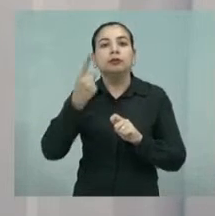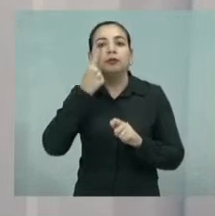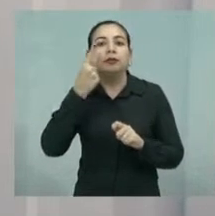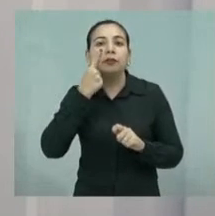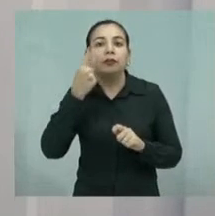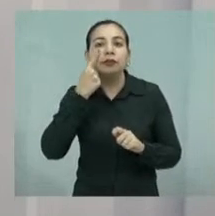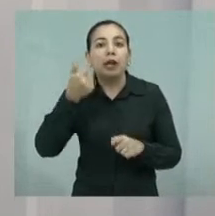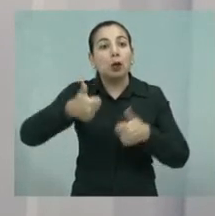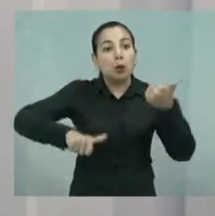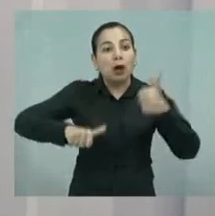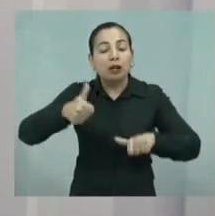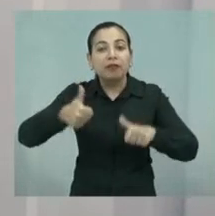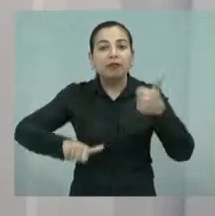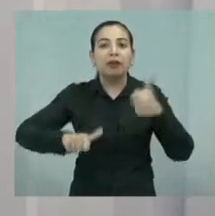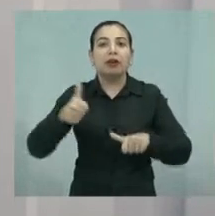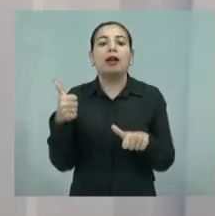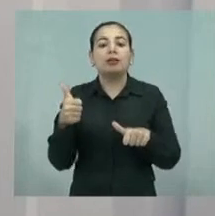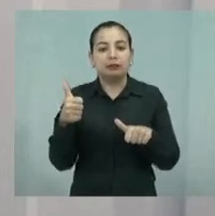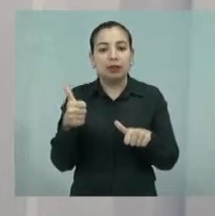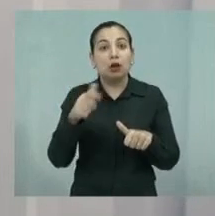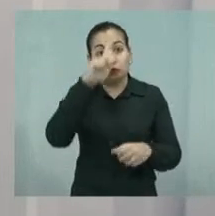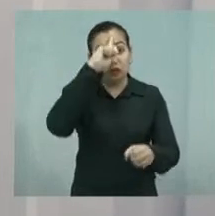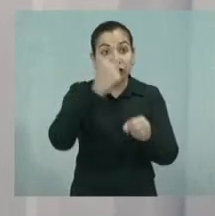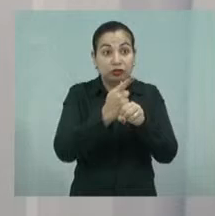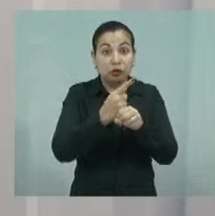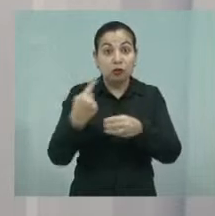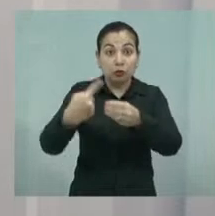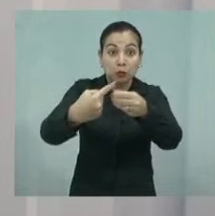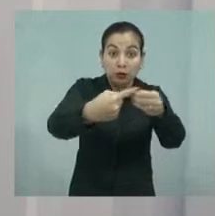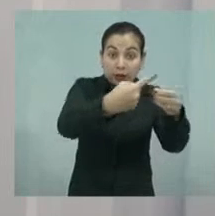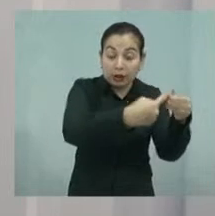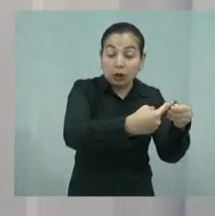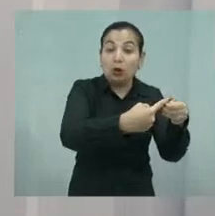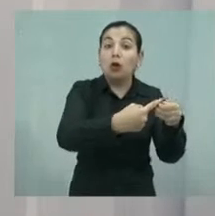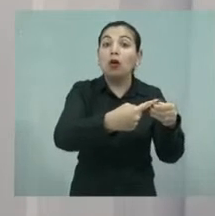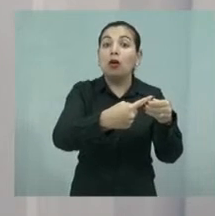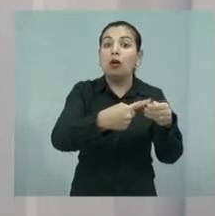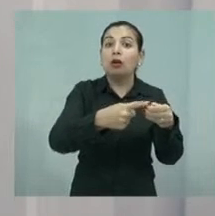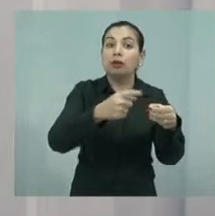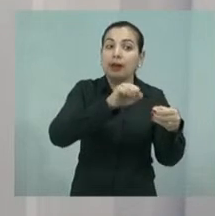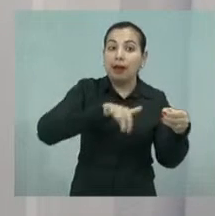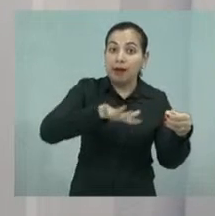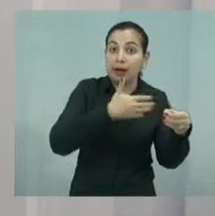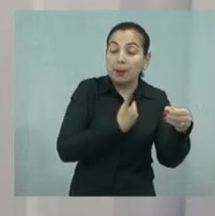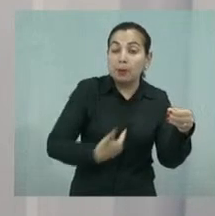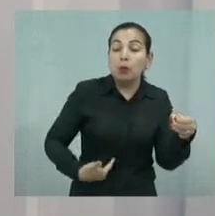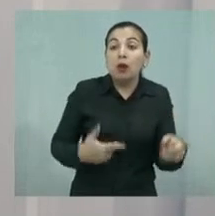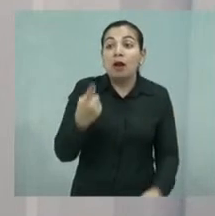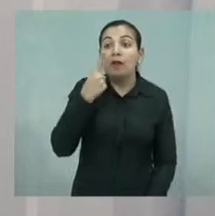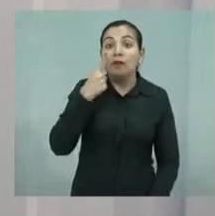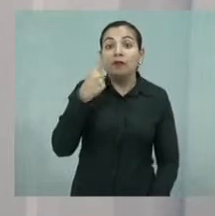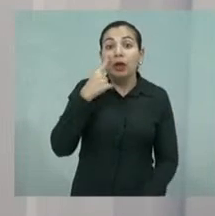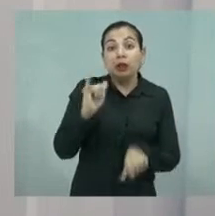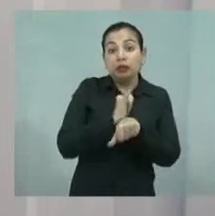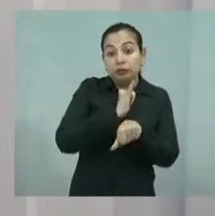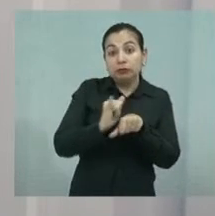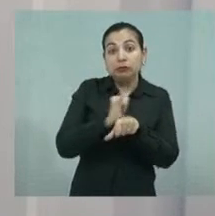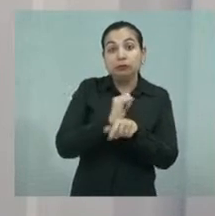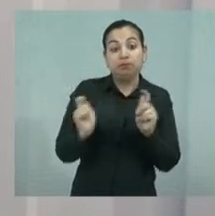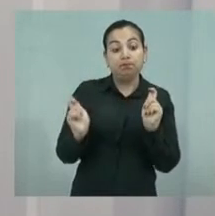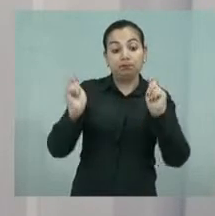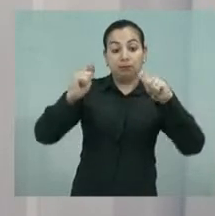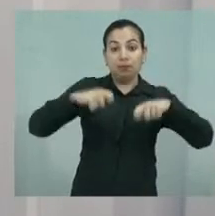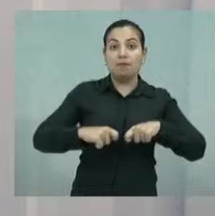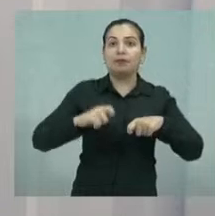trazer qualificação para que os gestores, para aqueles que lidam com a coisa pública, tenham em mãos para poder